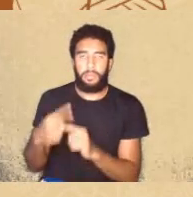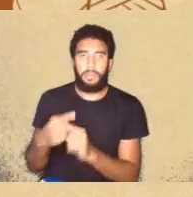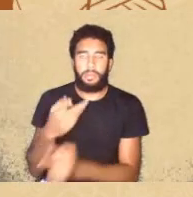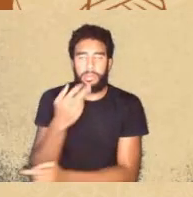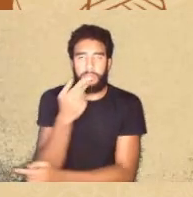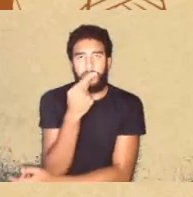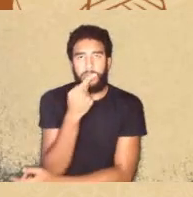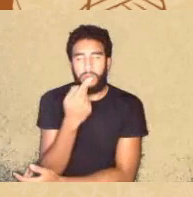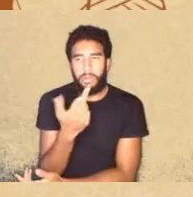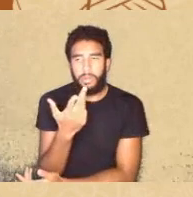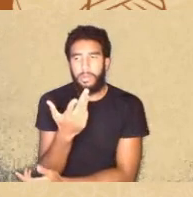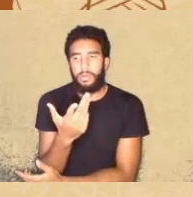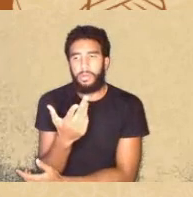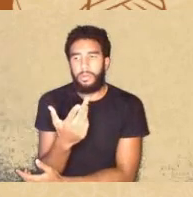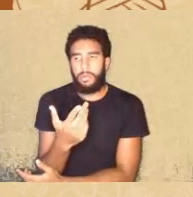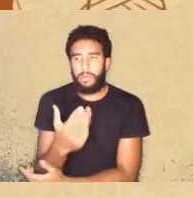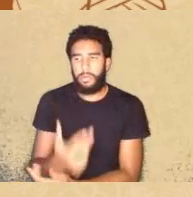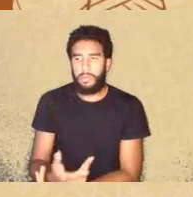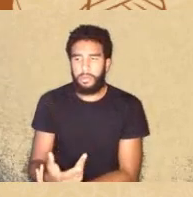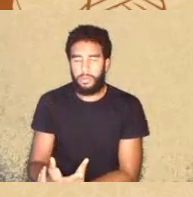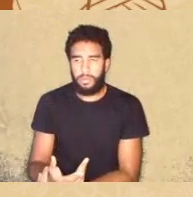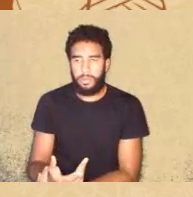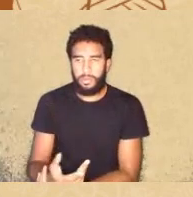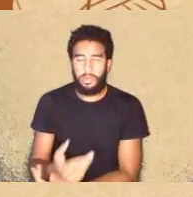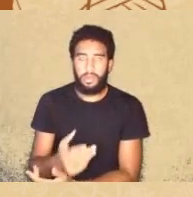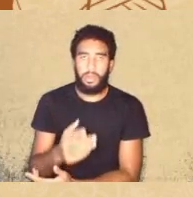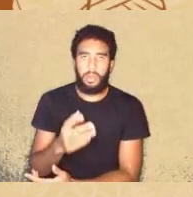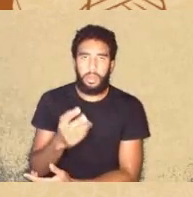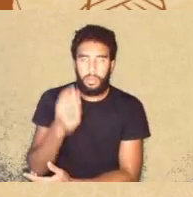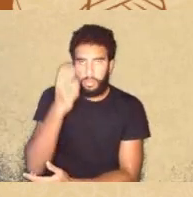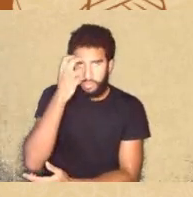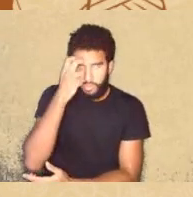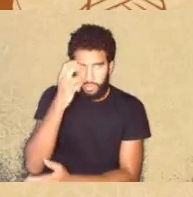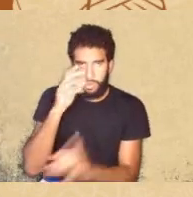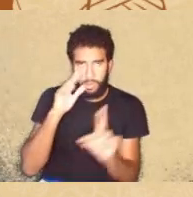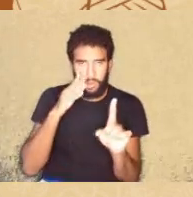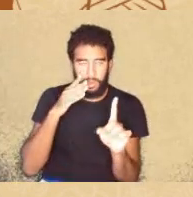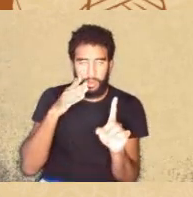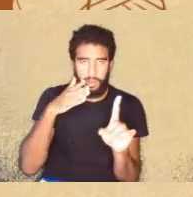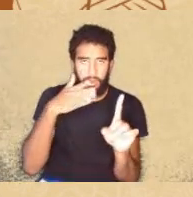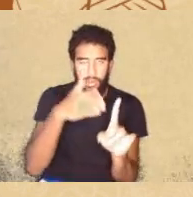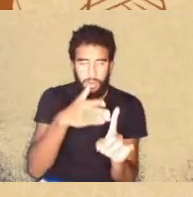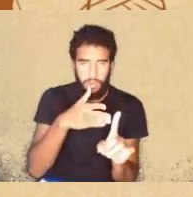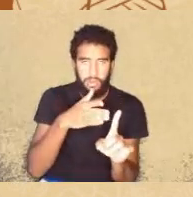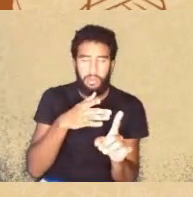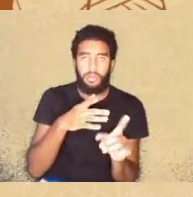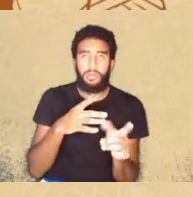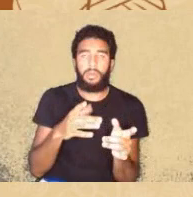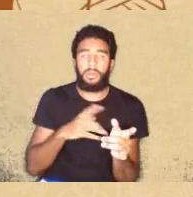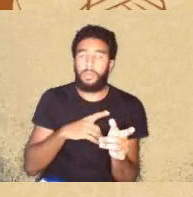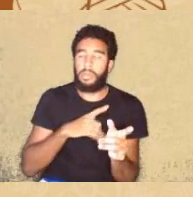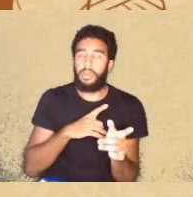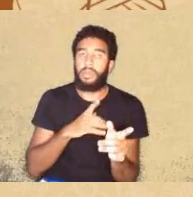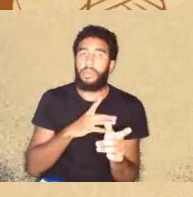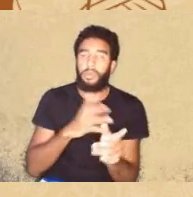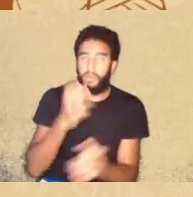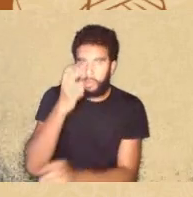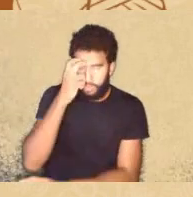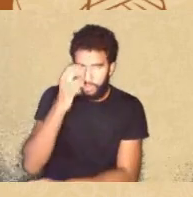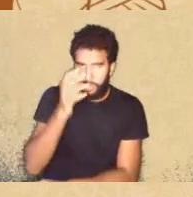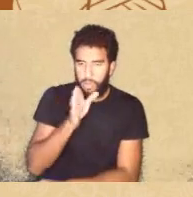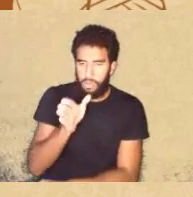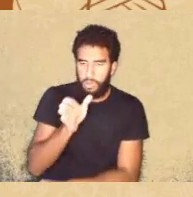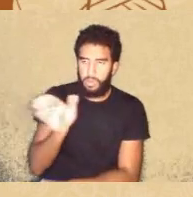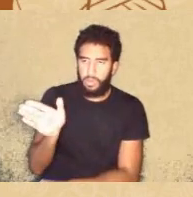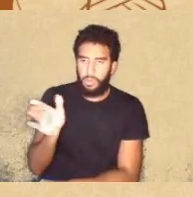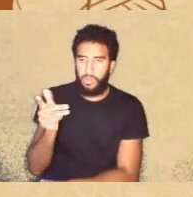se a estrutura é essa, a gente precisa pensar e construir uma outra estrutura, né? E para a gente construir uma outra estrutura, a gente